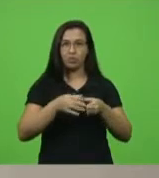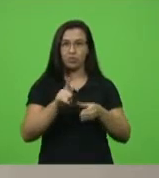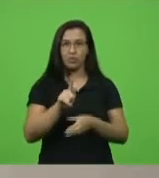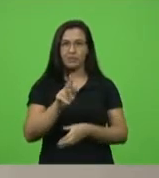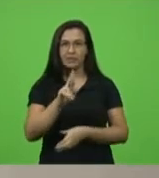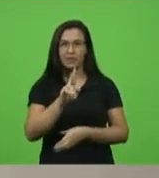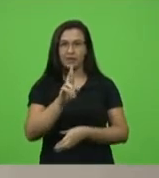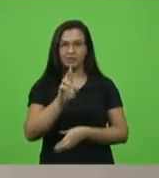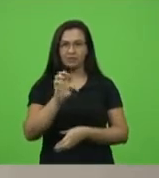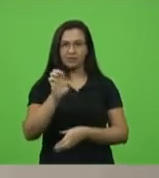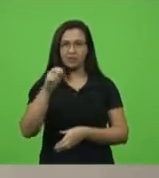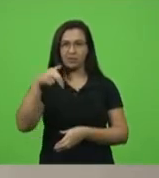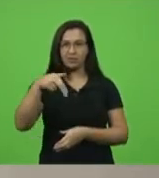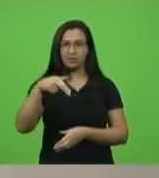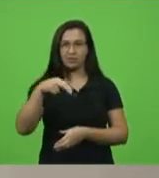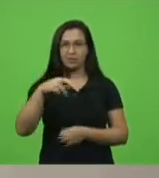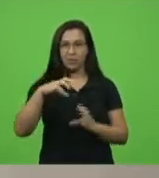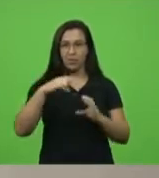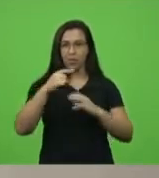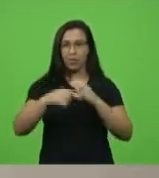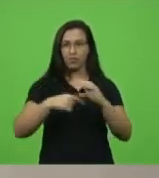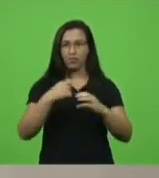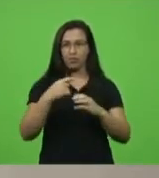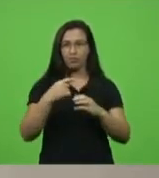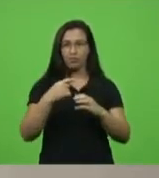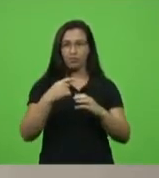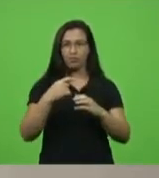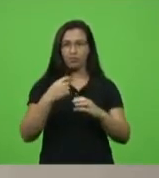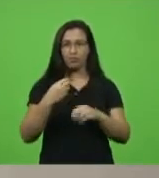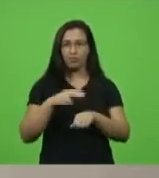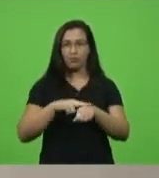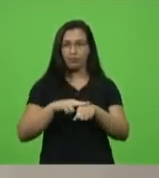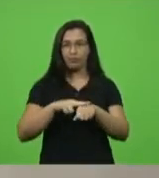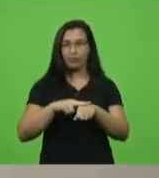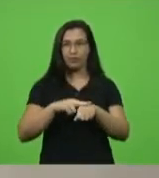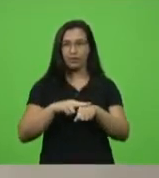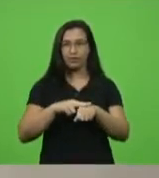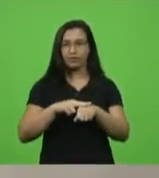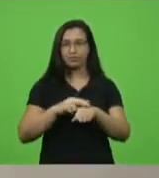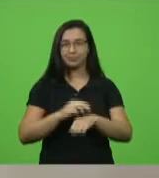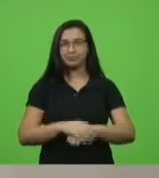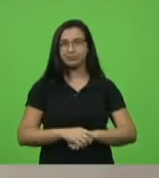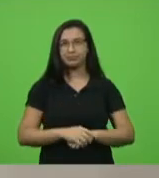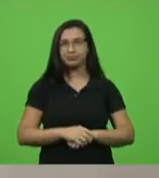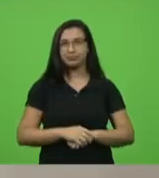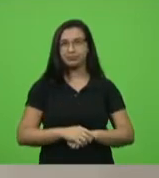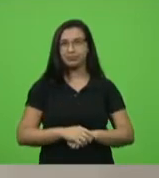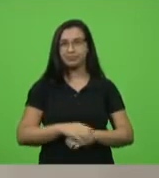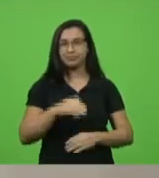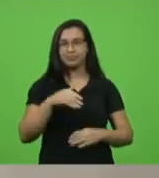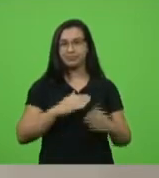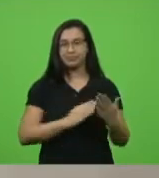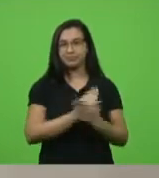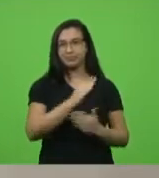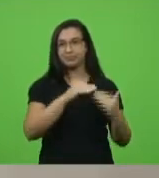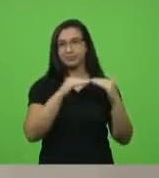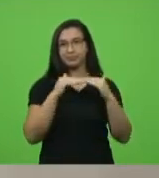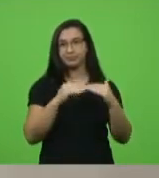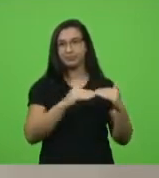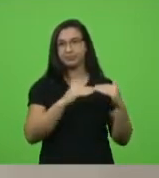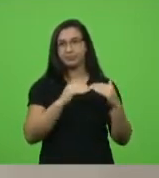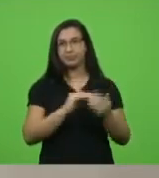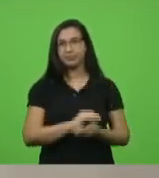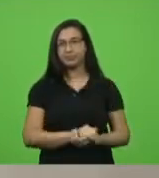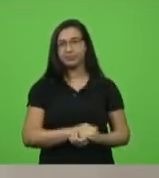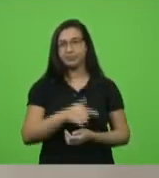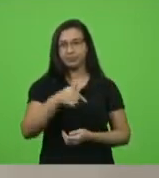Em discussão. Não havendo quem queira discutir, em votação, deputados que aprovam, permaneçam como se encontra. Aprovado por unanimidade, moção